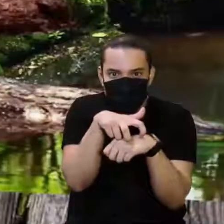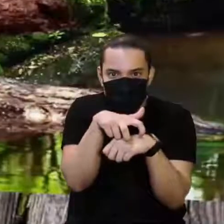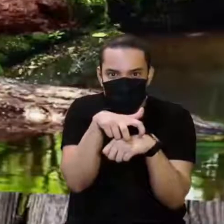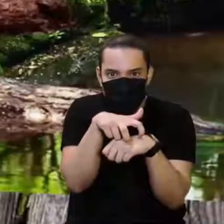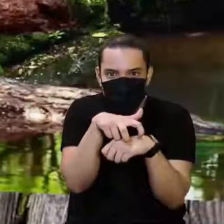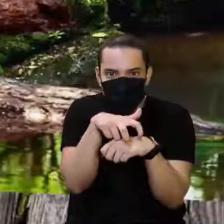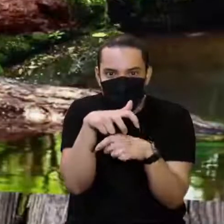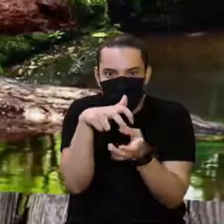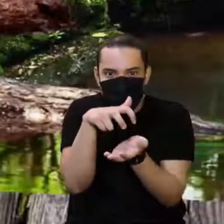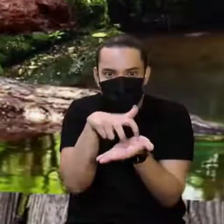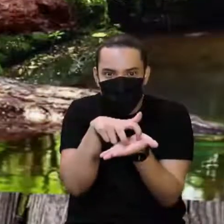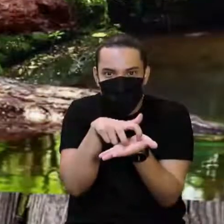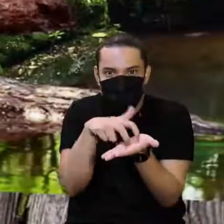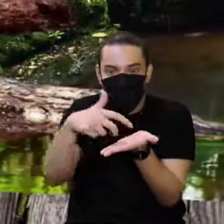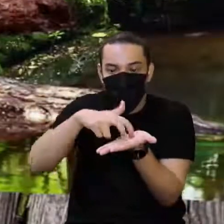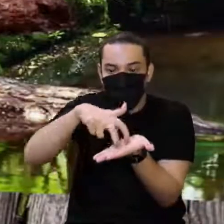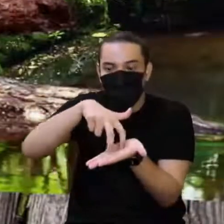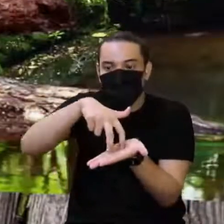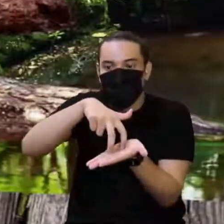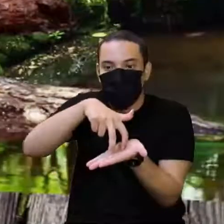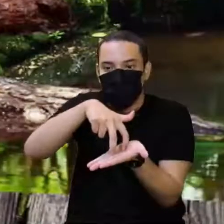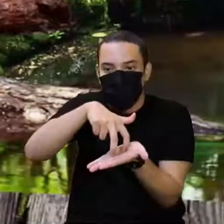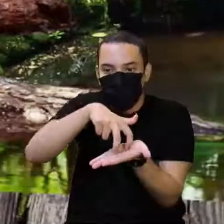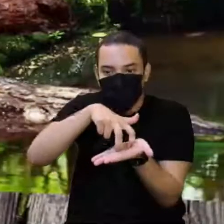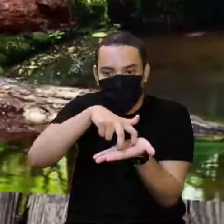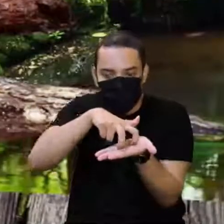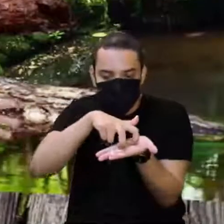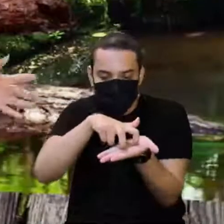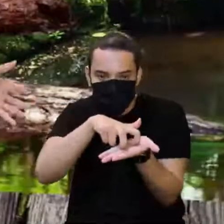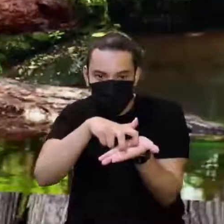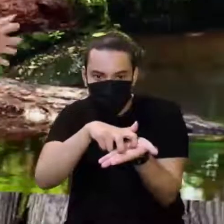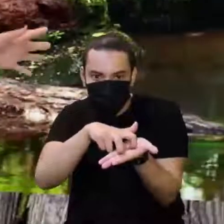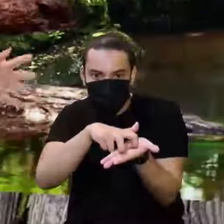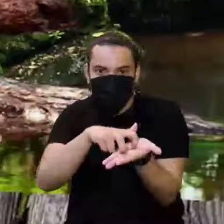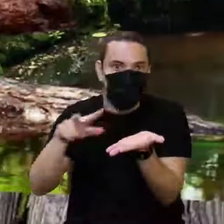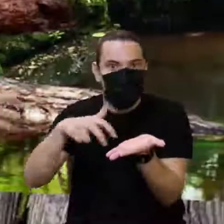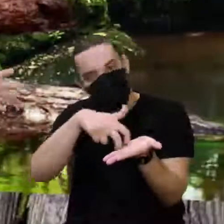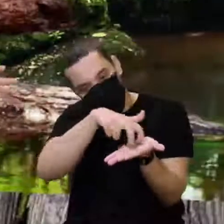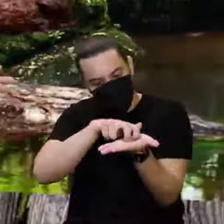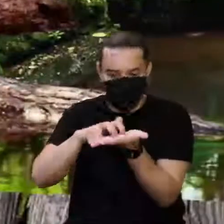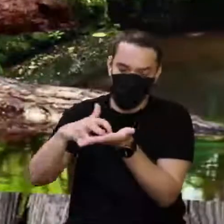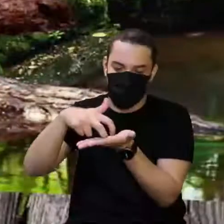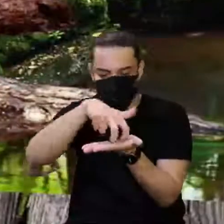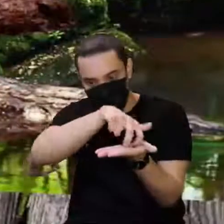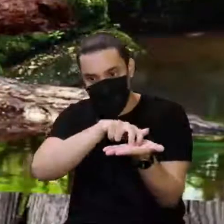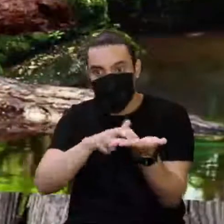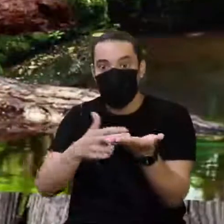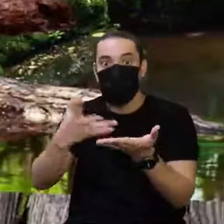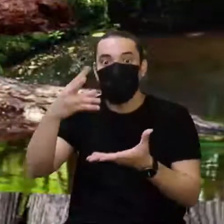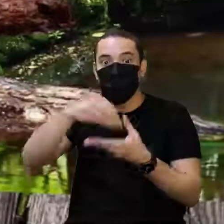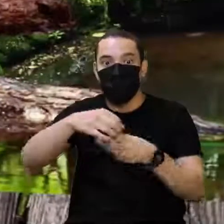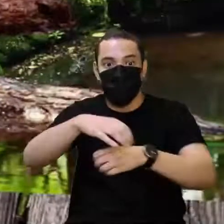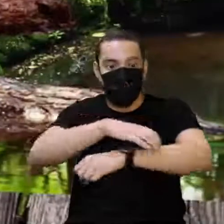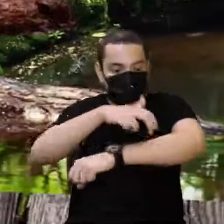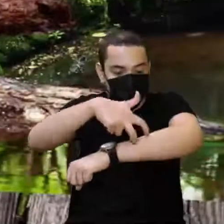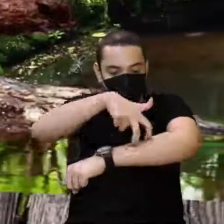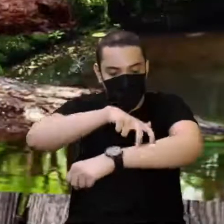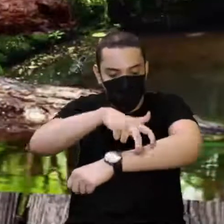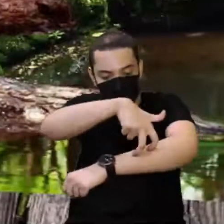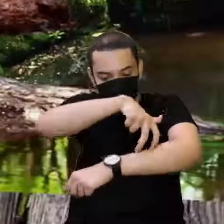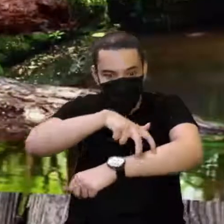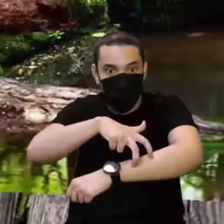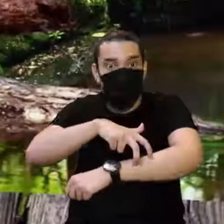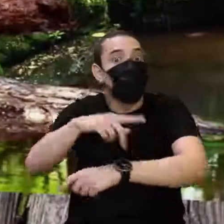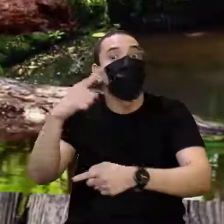Agachadinha, as suas pernas vão começar a tremer depois de um certo tempo. E você vai se desequilibrar. E por que não acontece isso com as